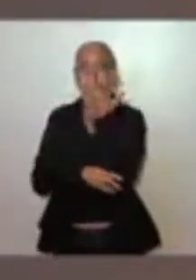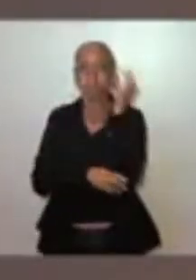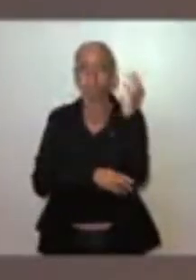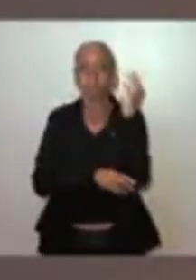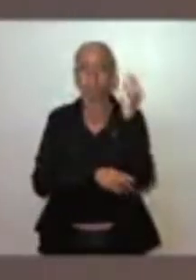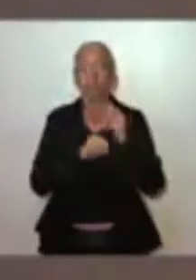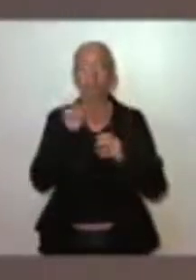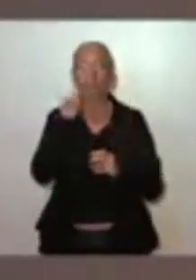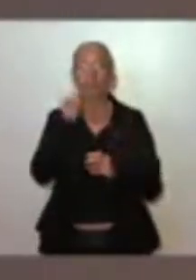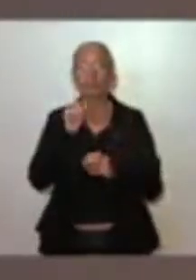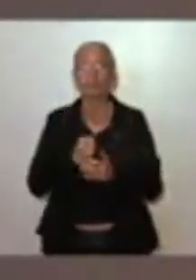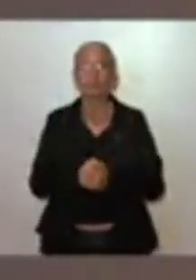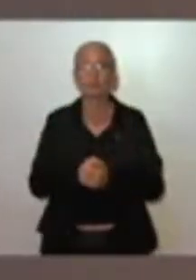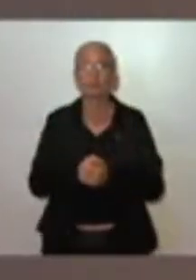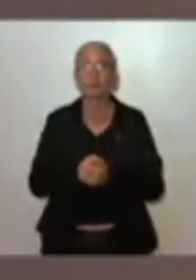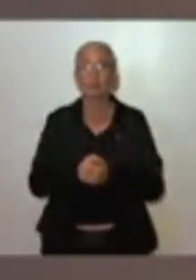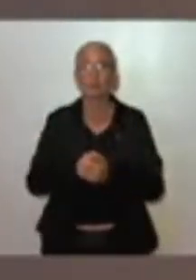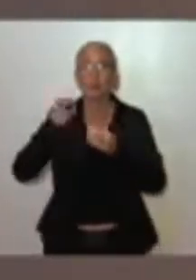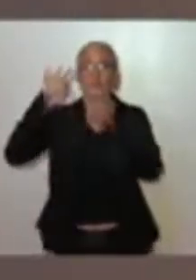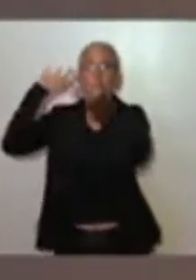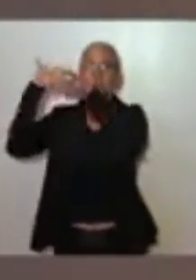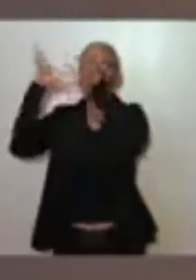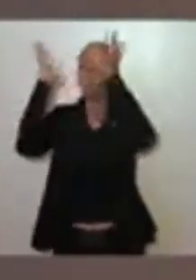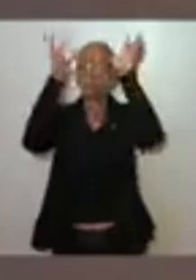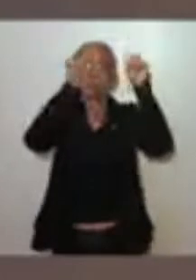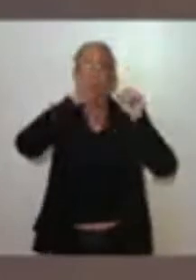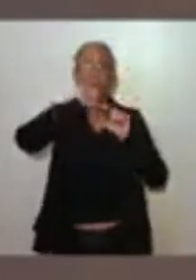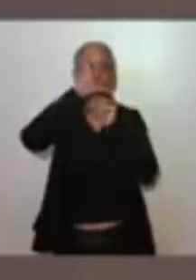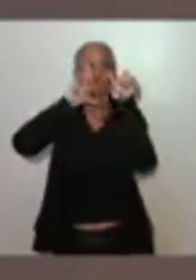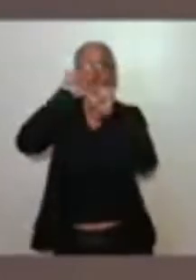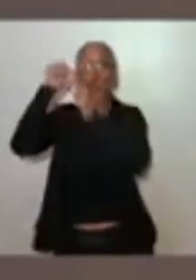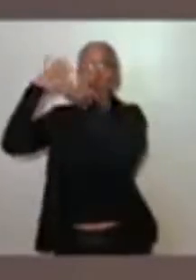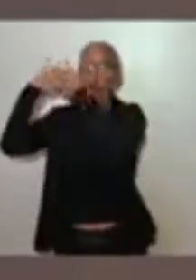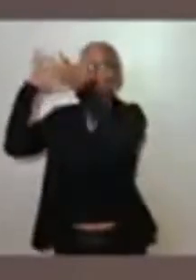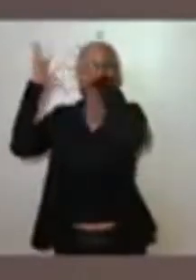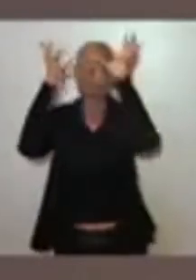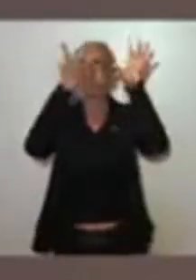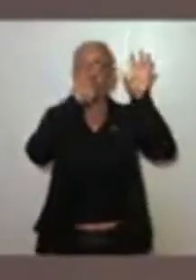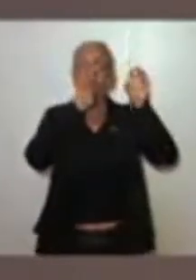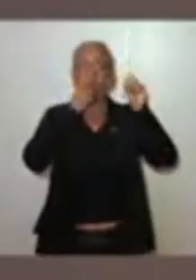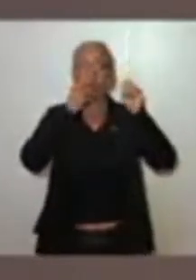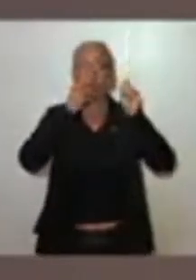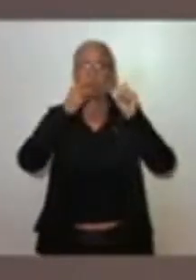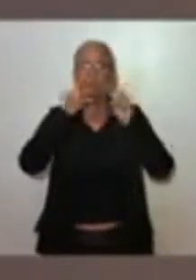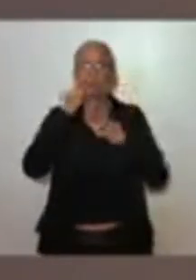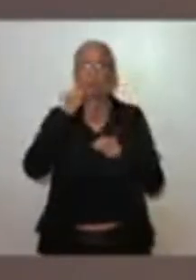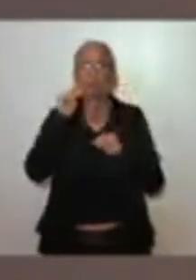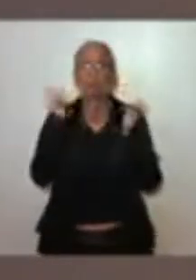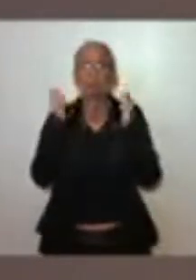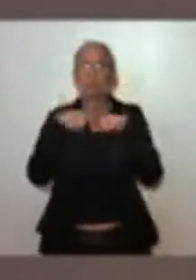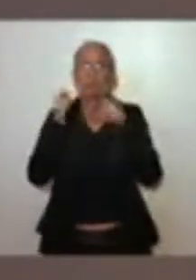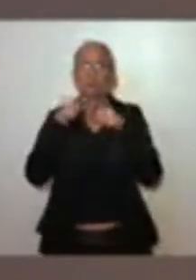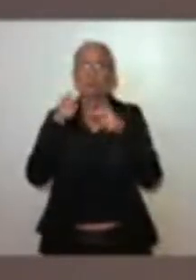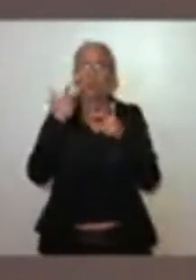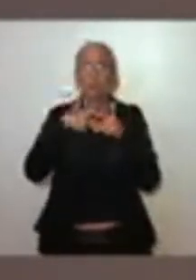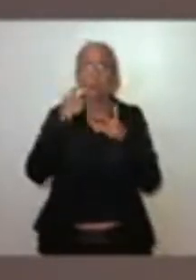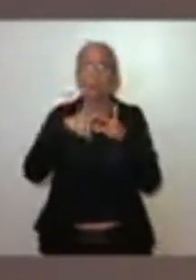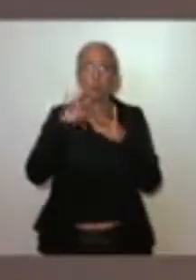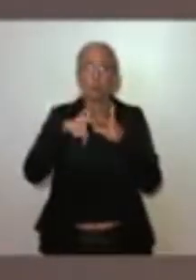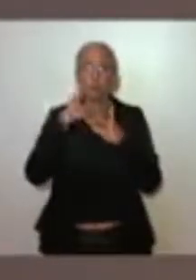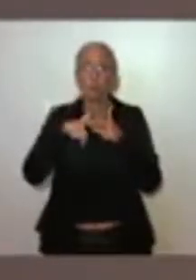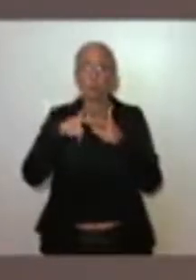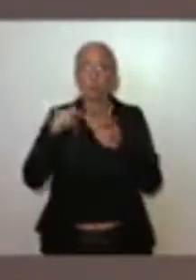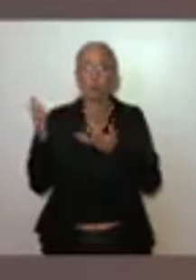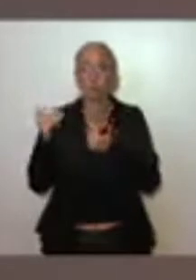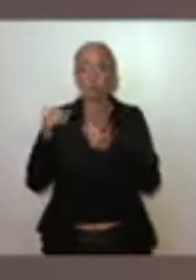que é a mudança climática ninguém deve se interessar mais por esse problema do que os jovens